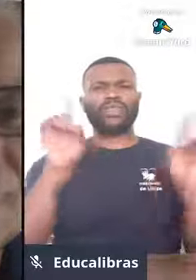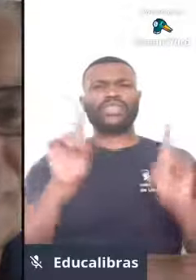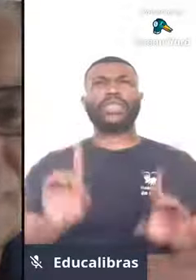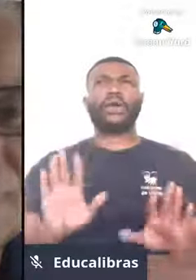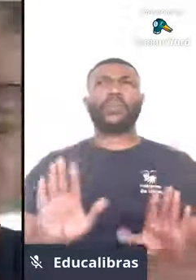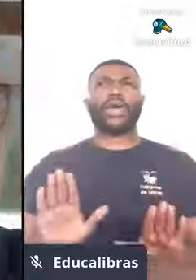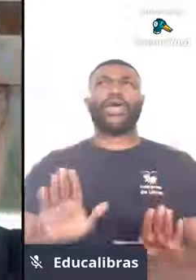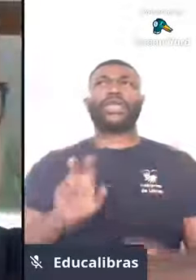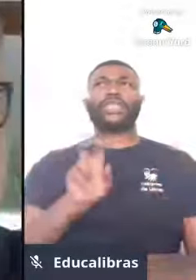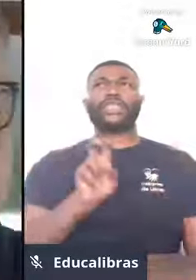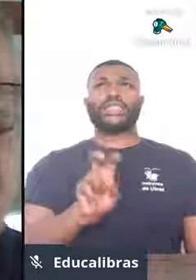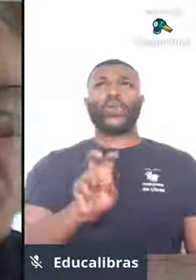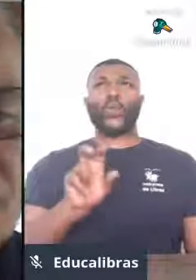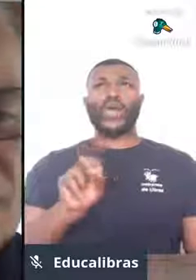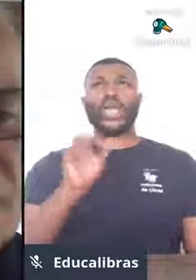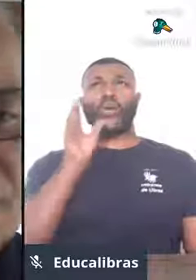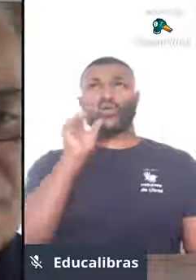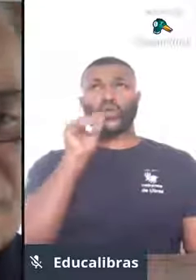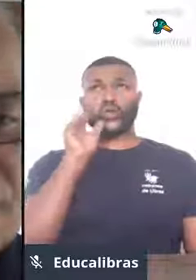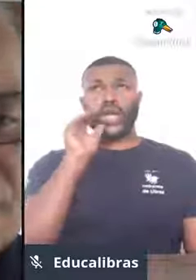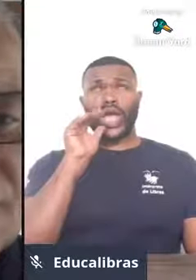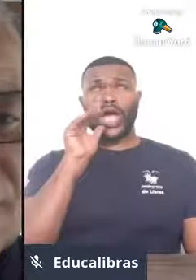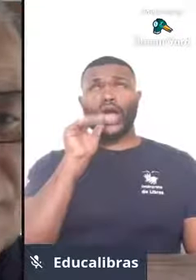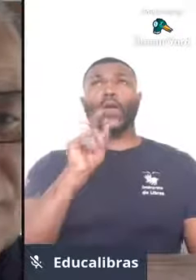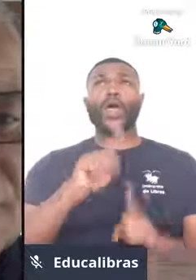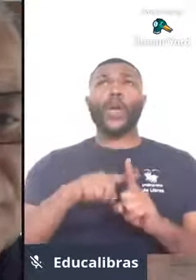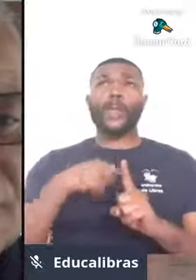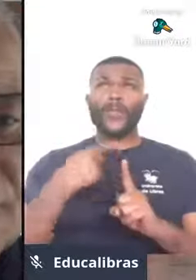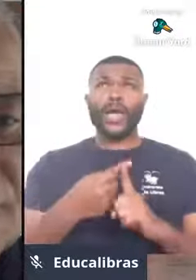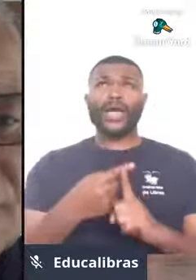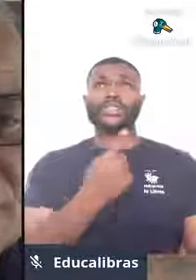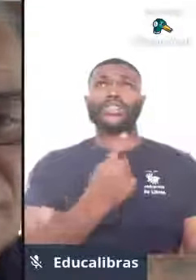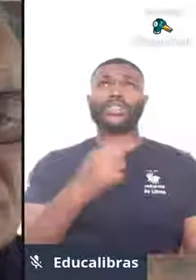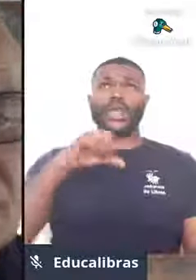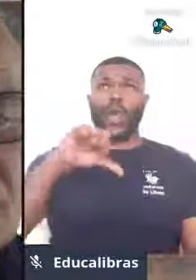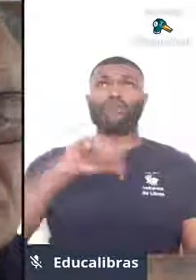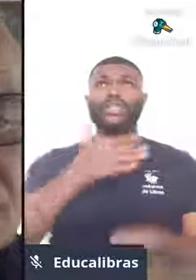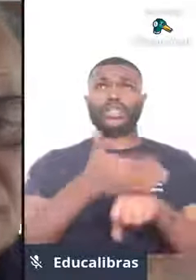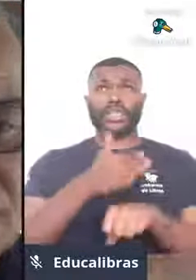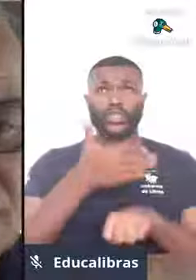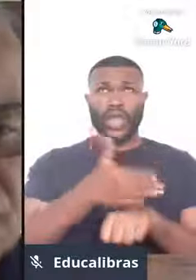50 e poucos funcionários, mais 19